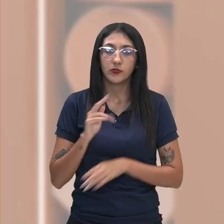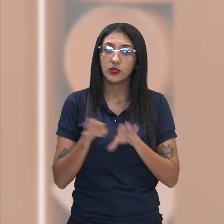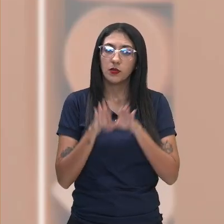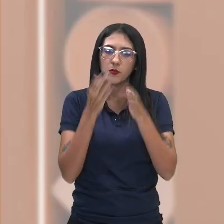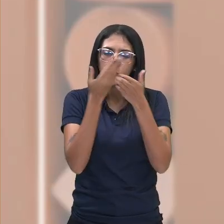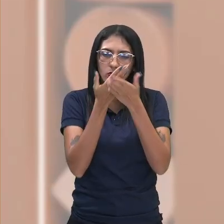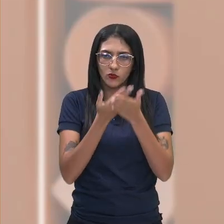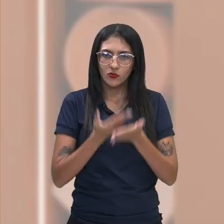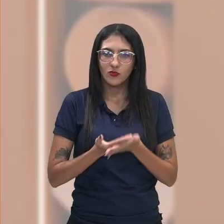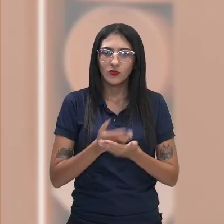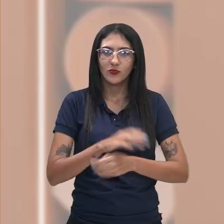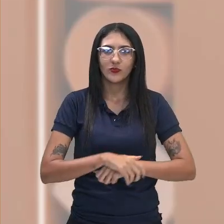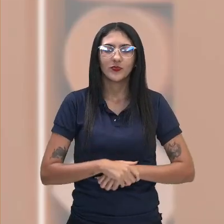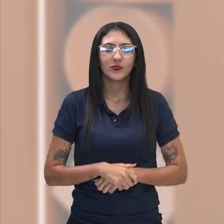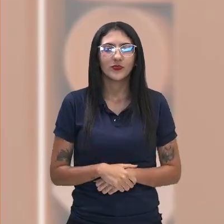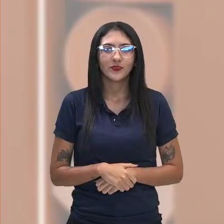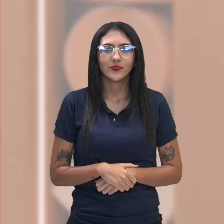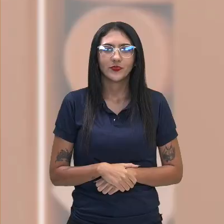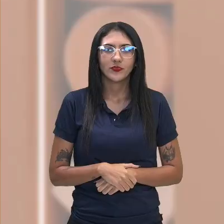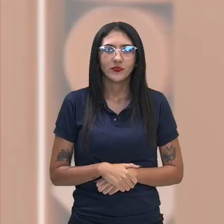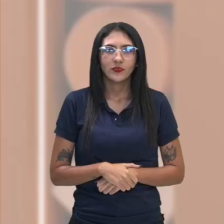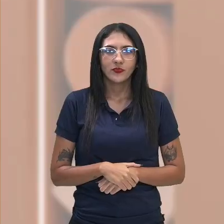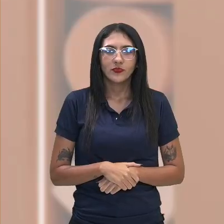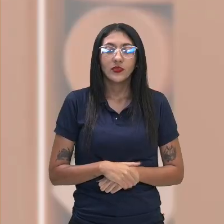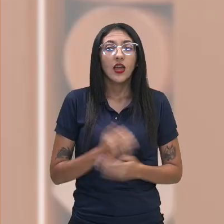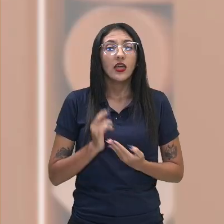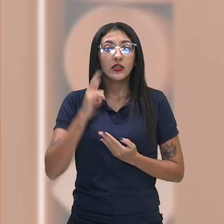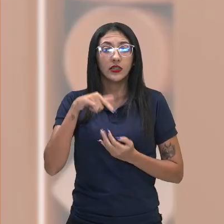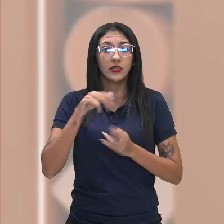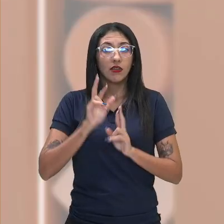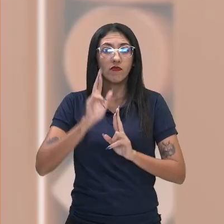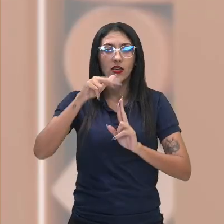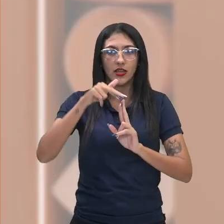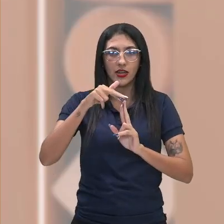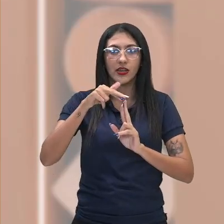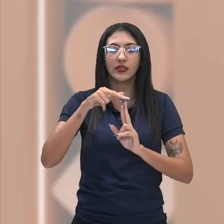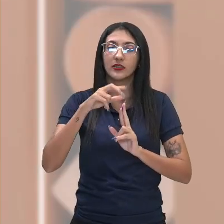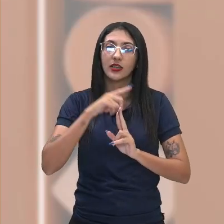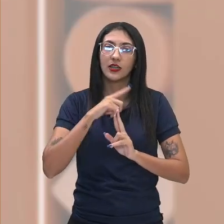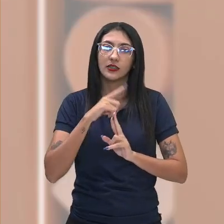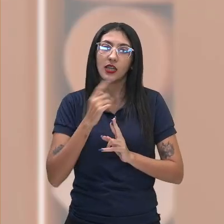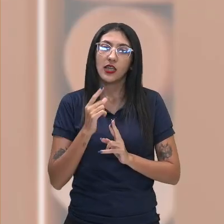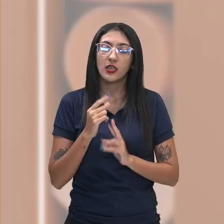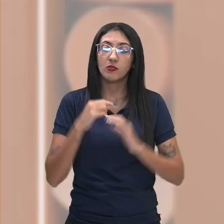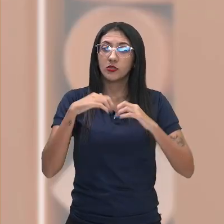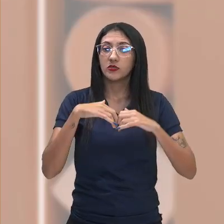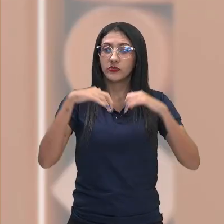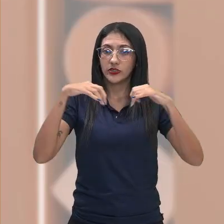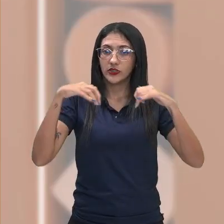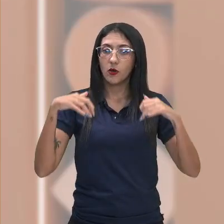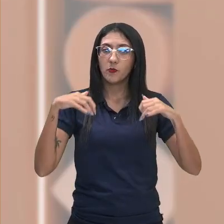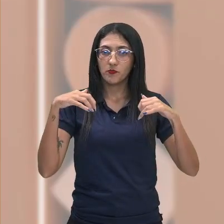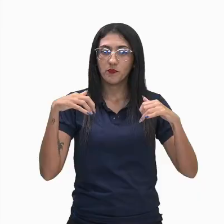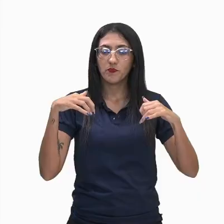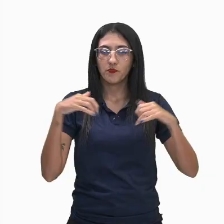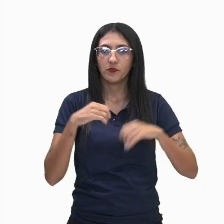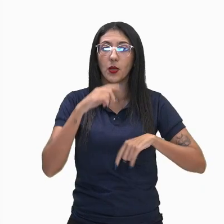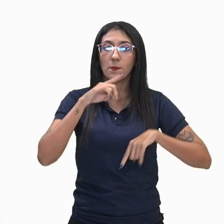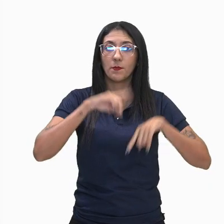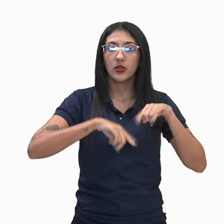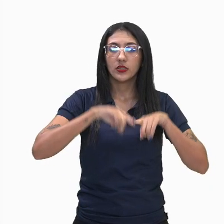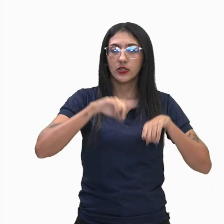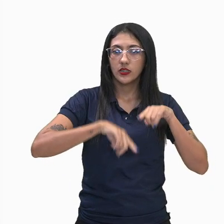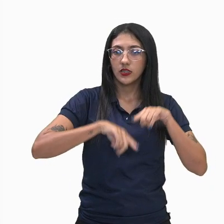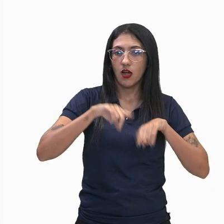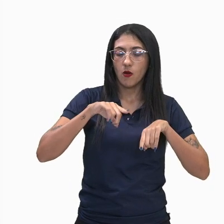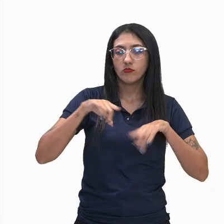estudos históricos. E essas fontes apresentam uma divisão entre fontes materiais